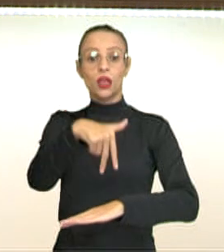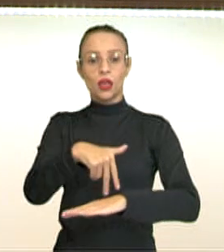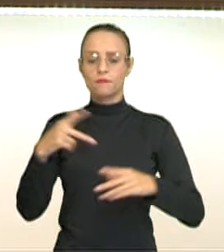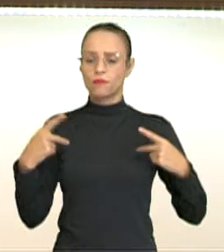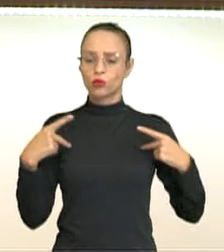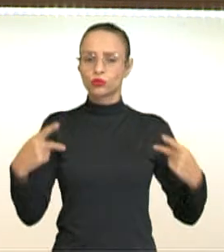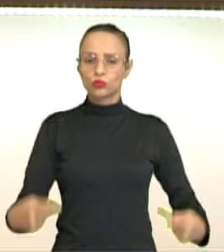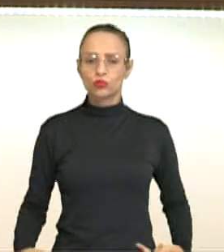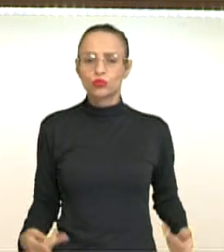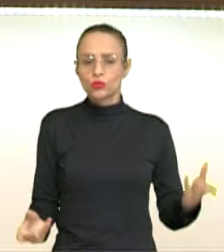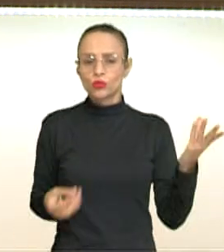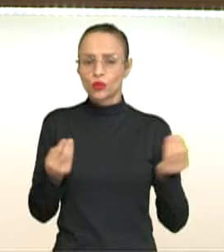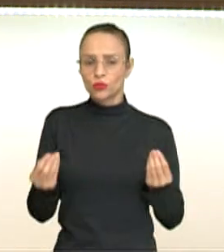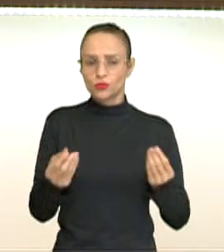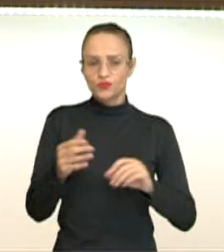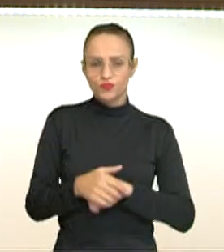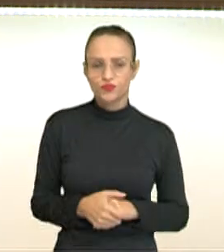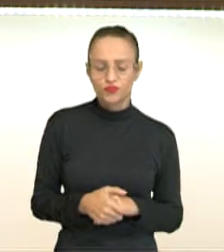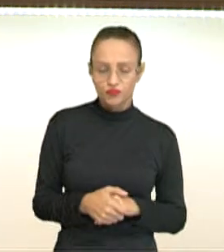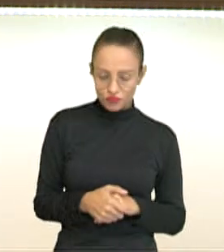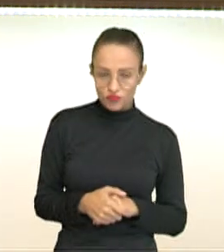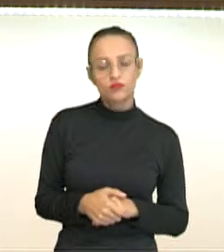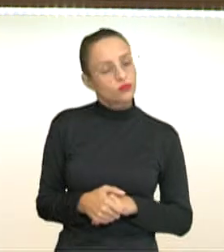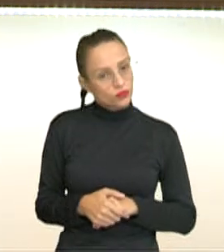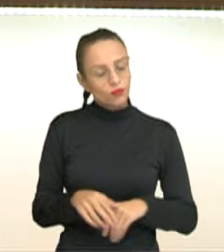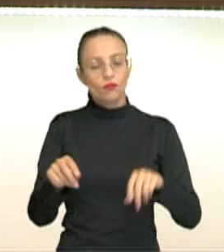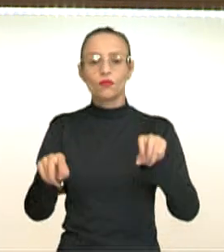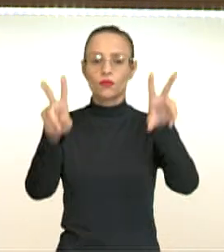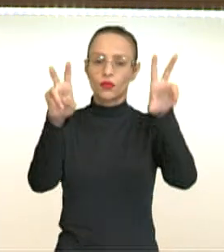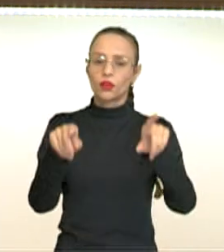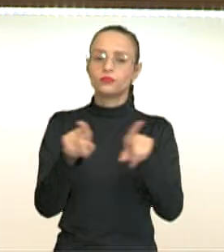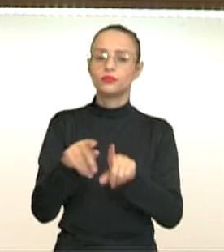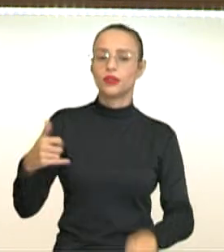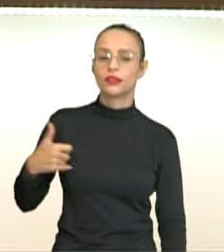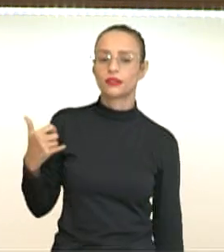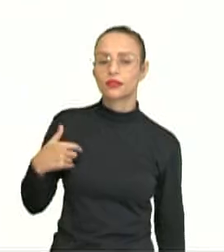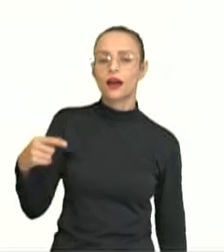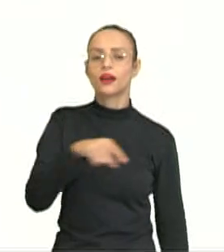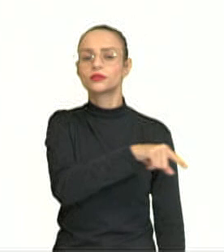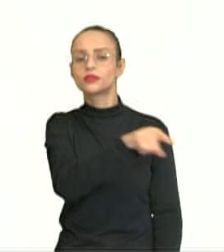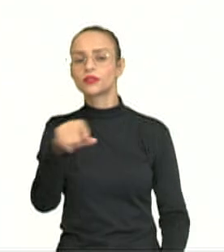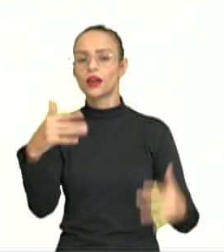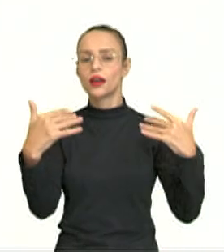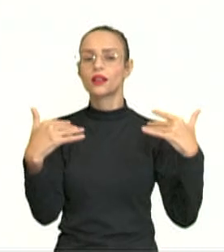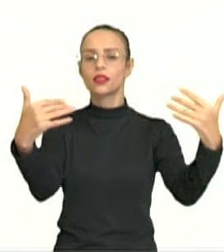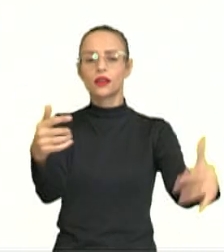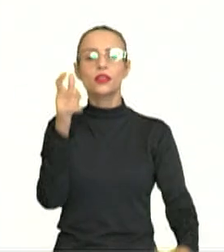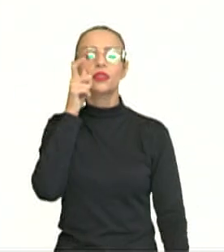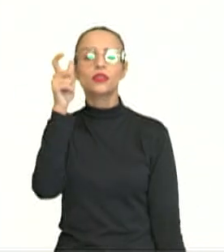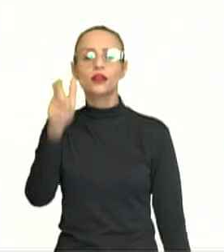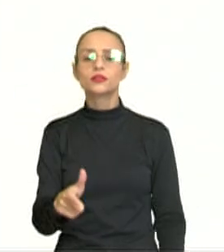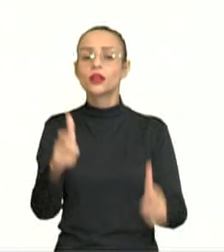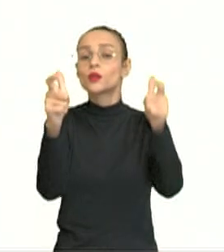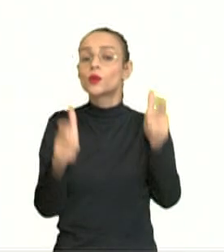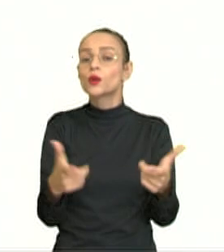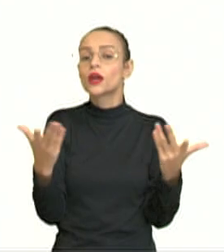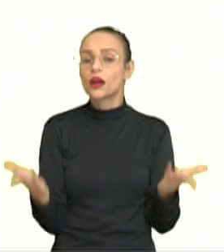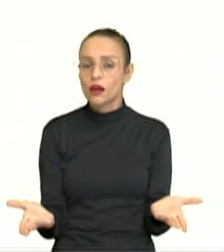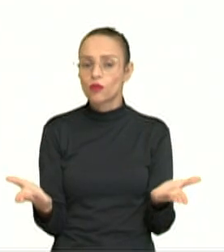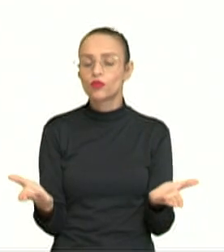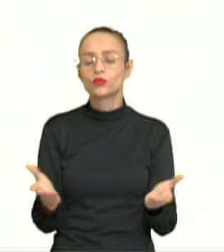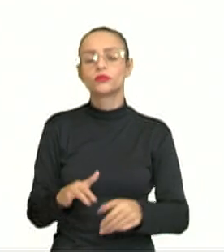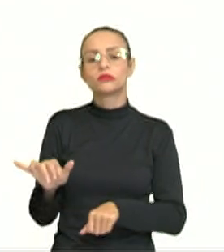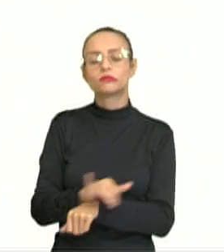postura diante desse público? Além do tema, qual a idade do público, interesses e local da apresentação e